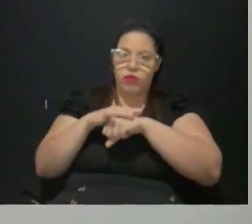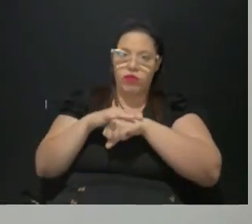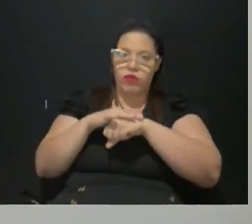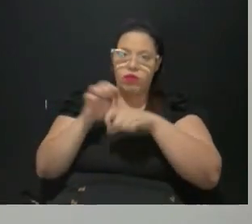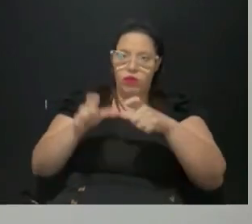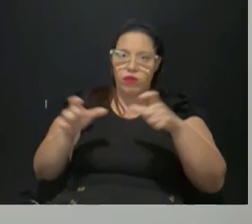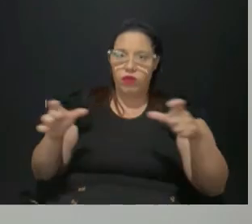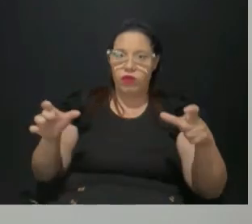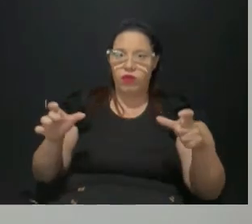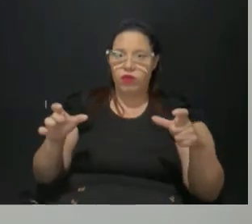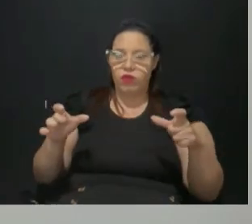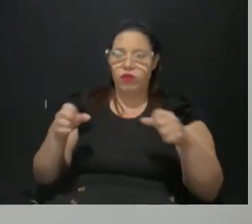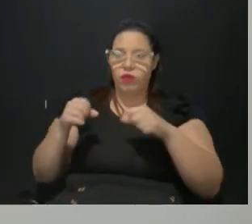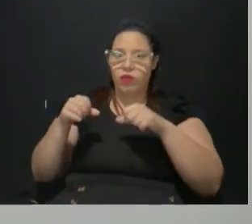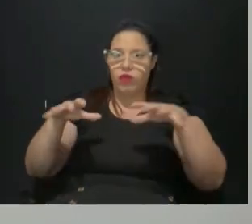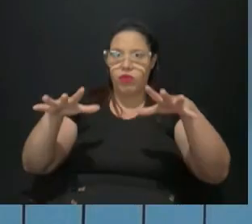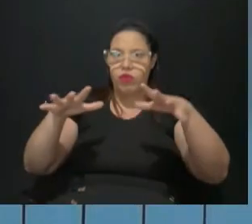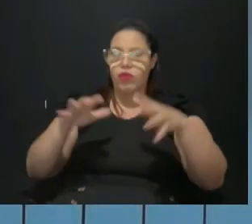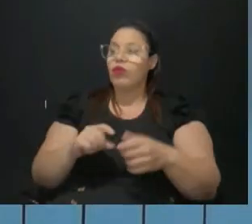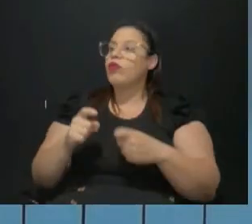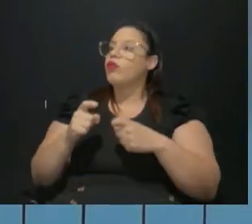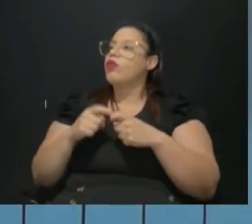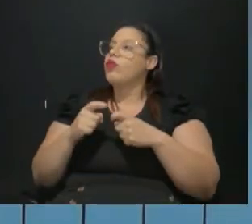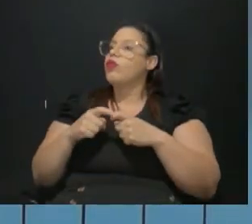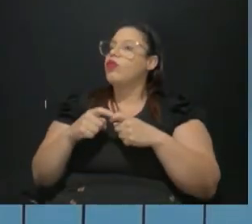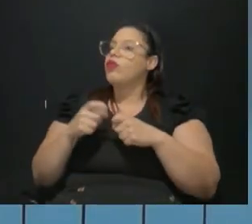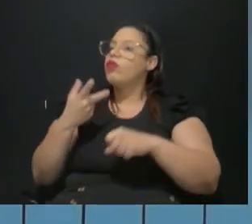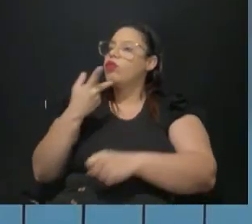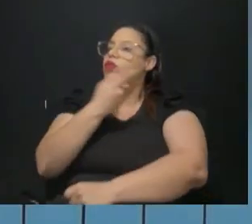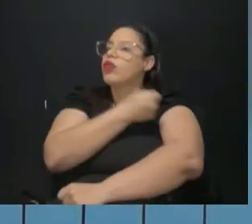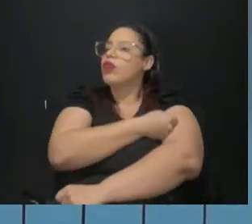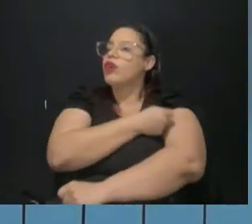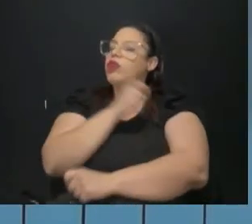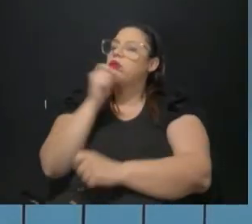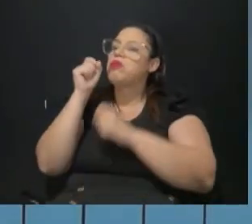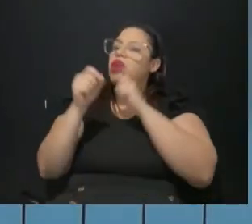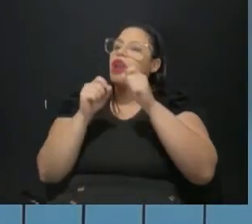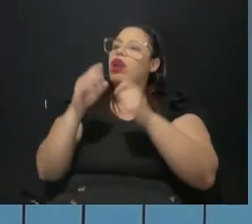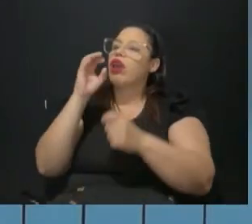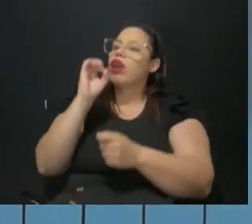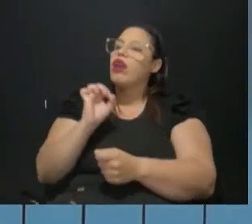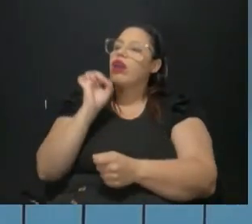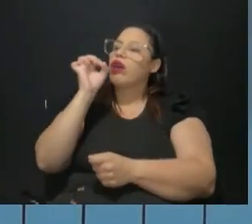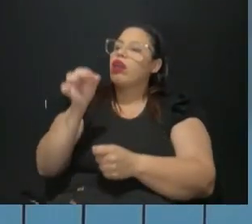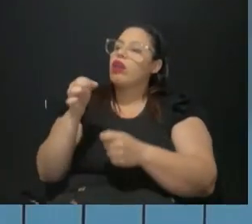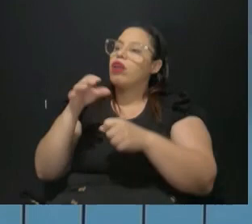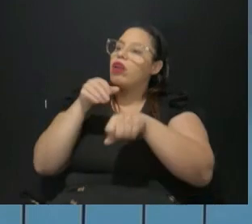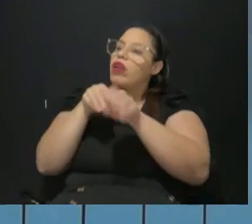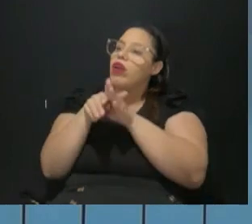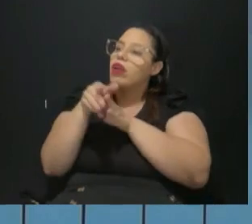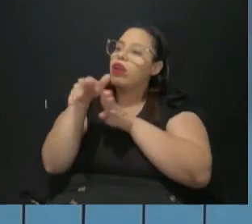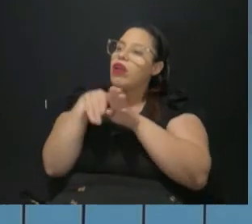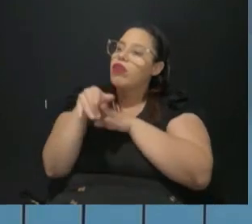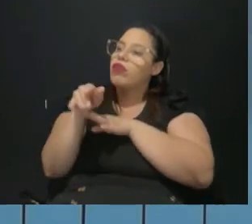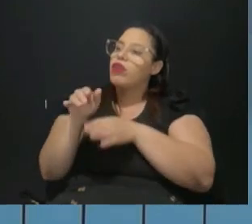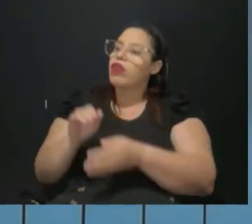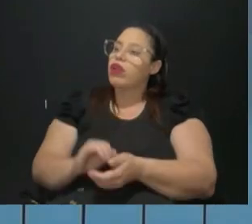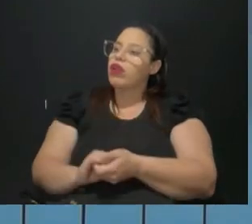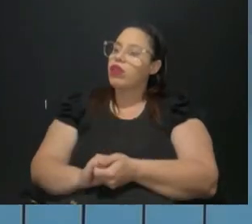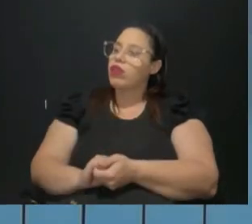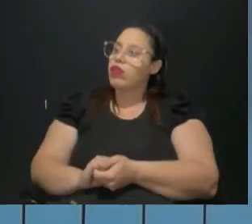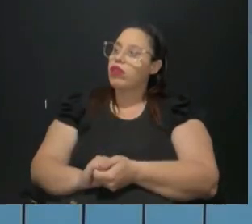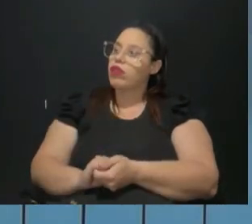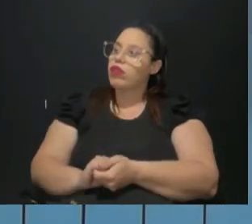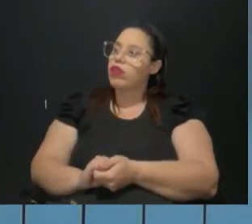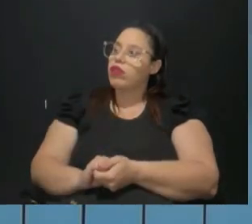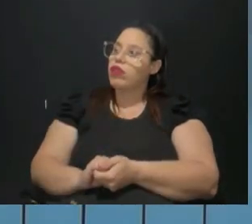nesses locais de maior transmissão. Doutor, falando da vacinação, para quem que ela é indicada especificamente?